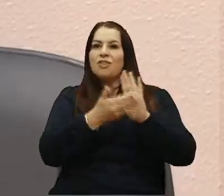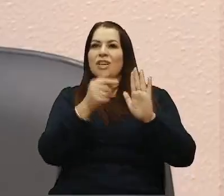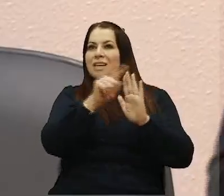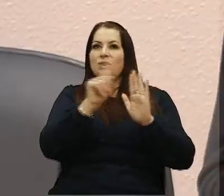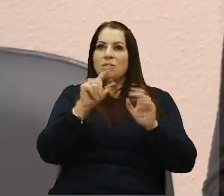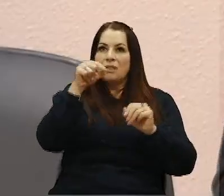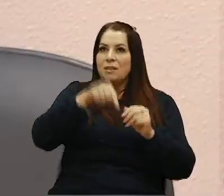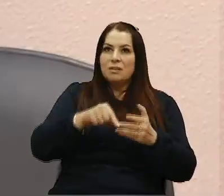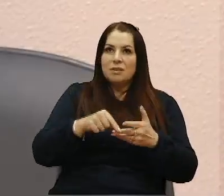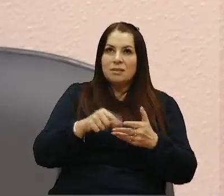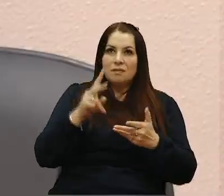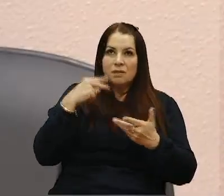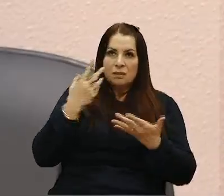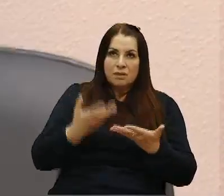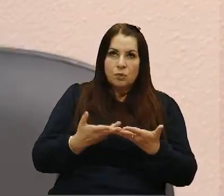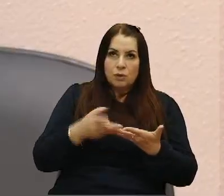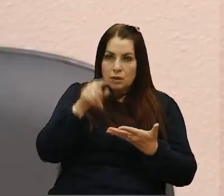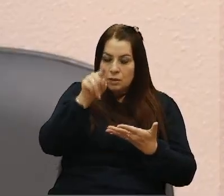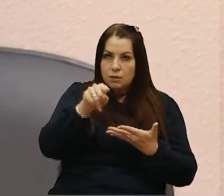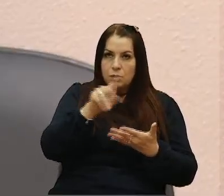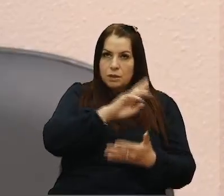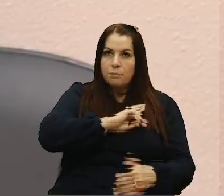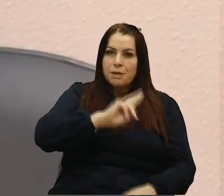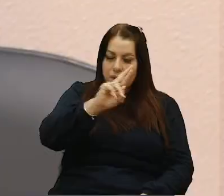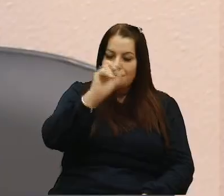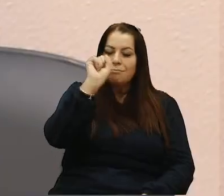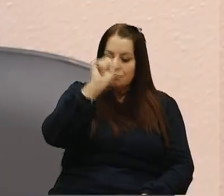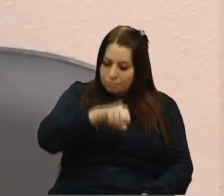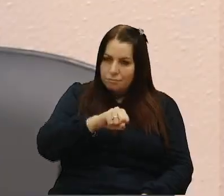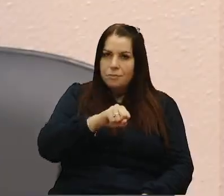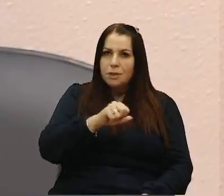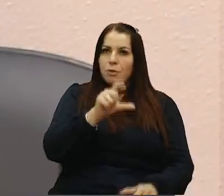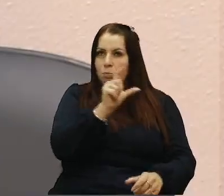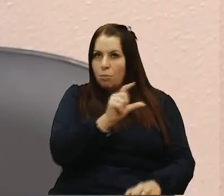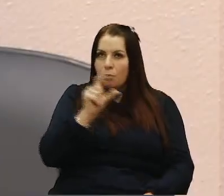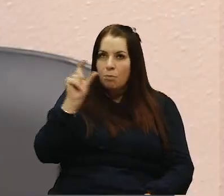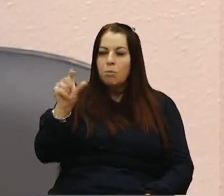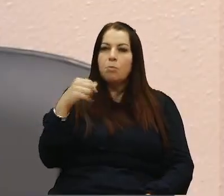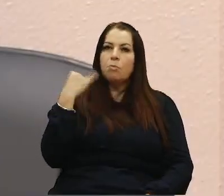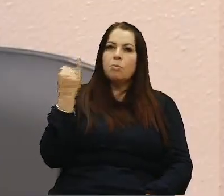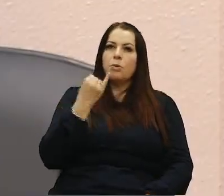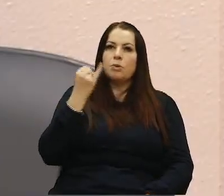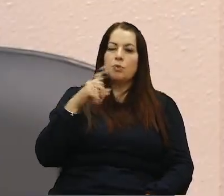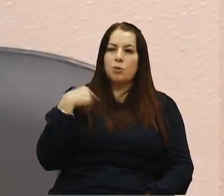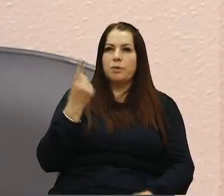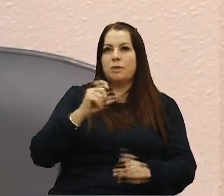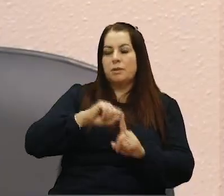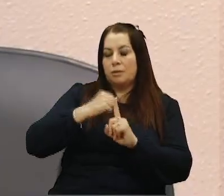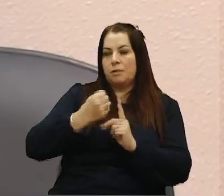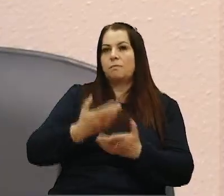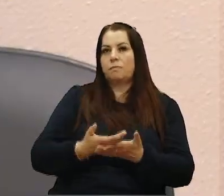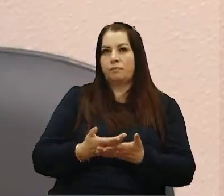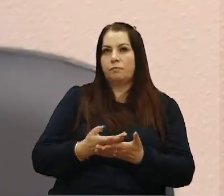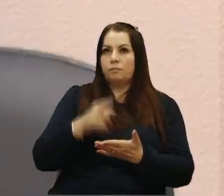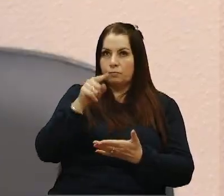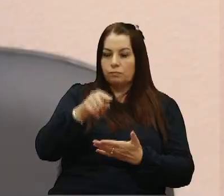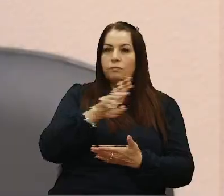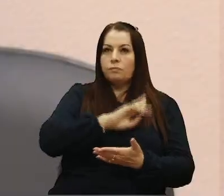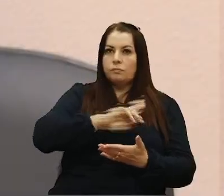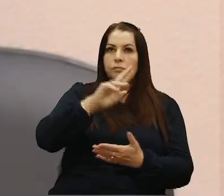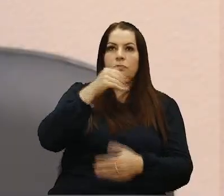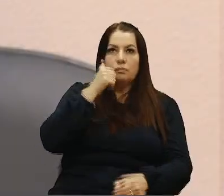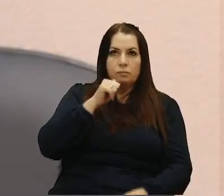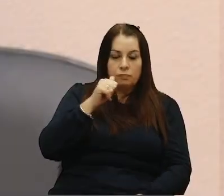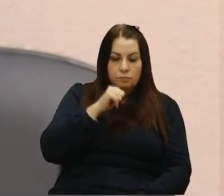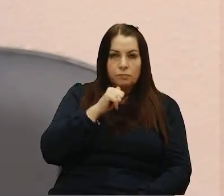não esteja aqui, vereadora. A senhora representa, sim, uma parcela importante da nossa sociedade. A senhora representa as